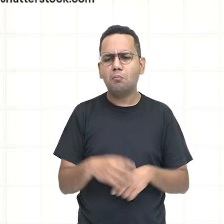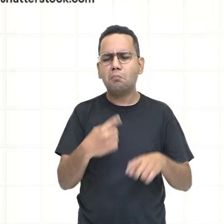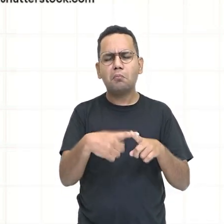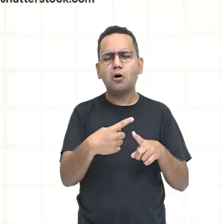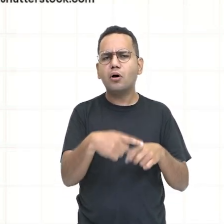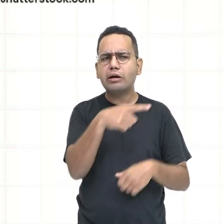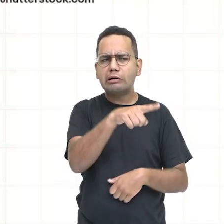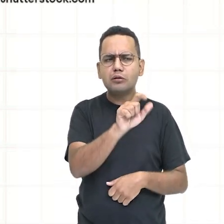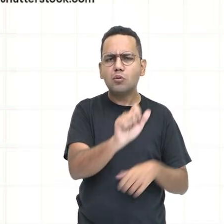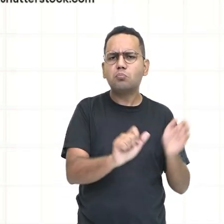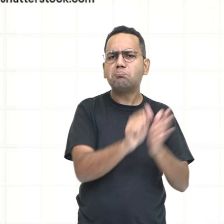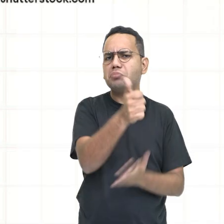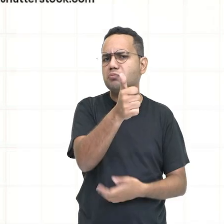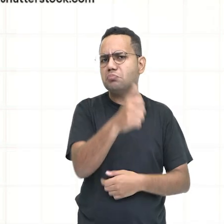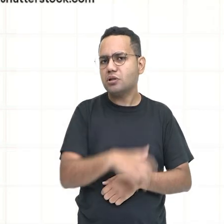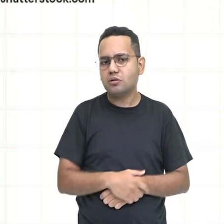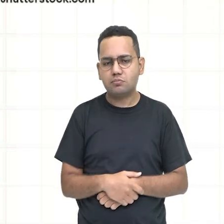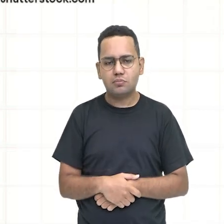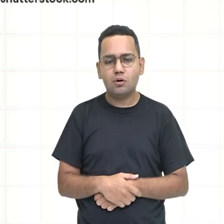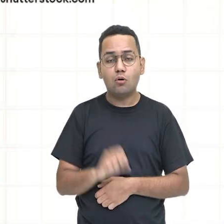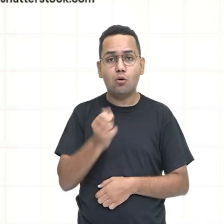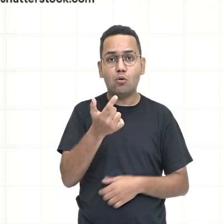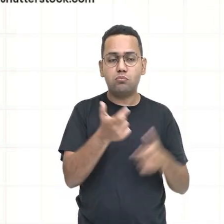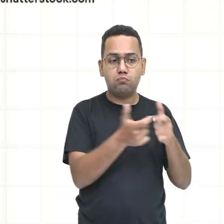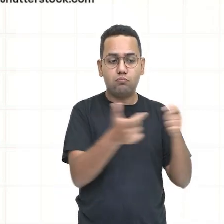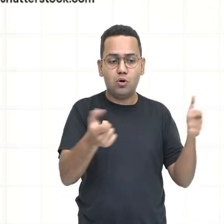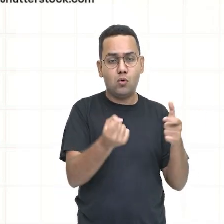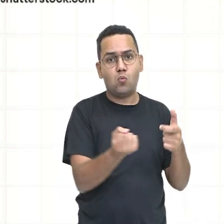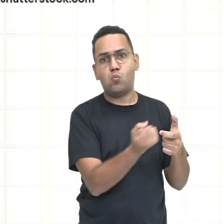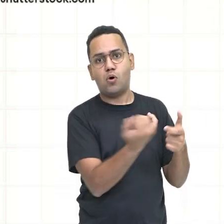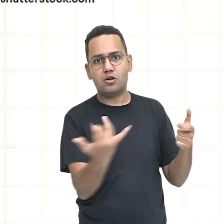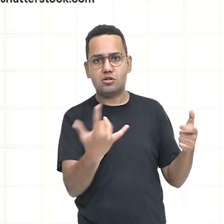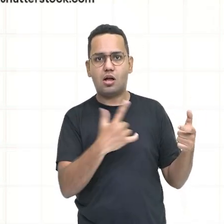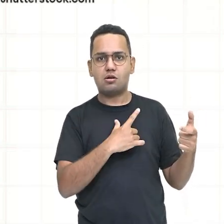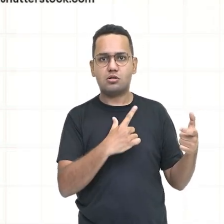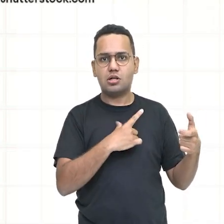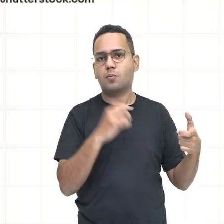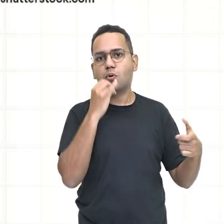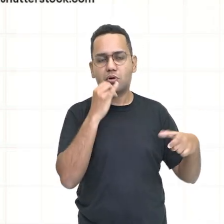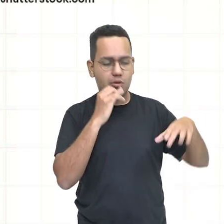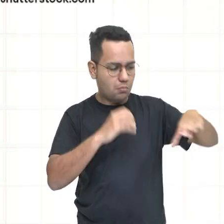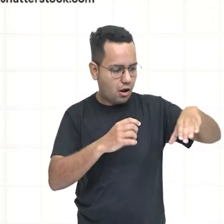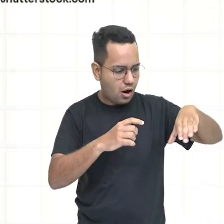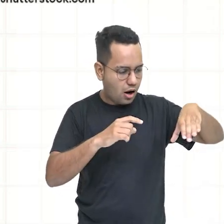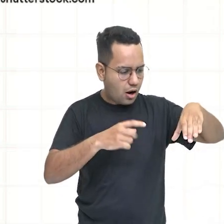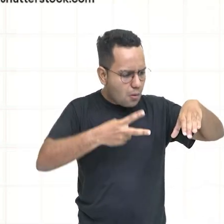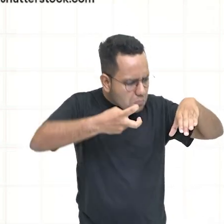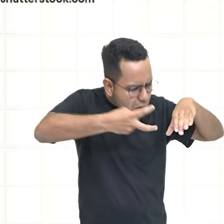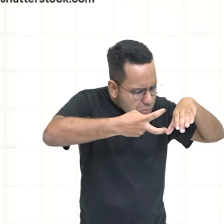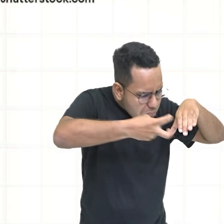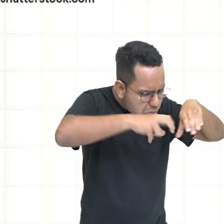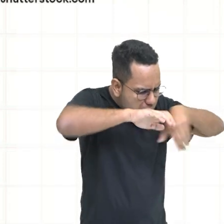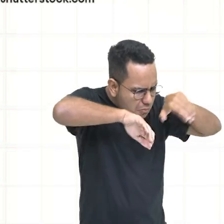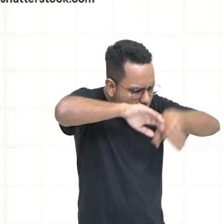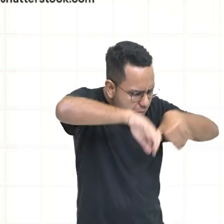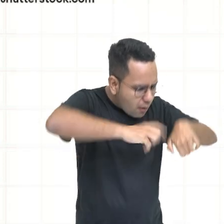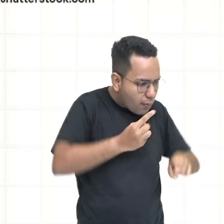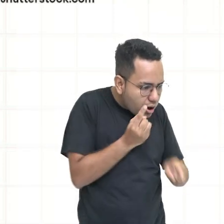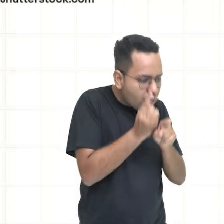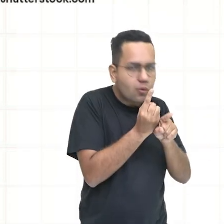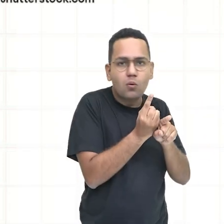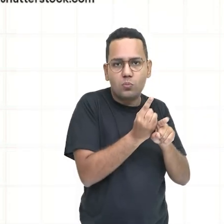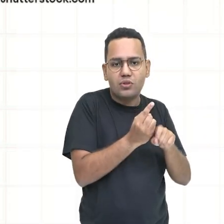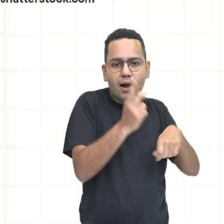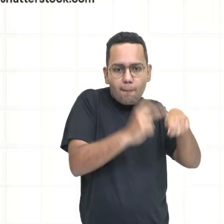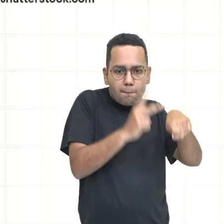produtor? Por que não estão lá as maiores minas que exploram a bauxita? É porque isso ocorre em